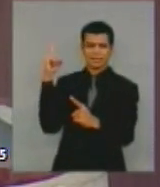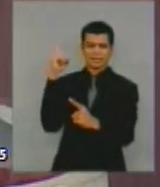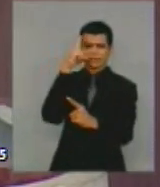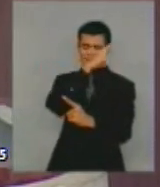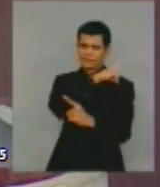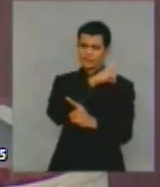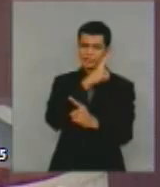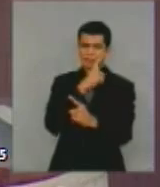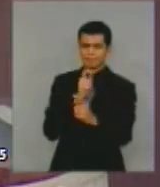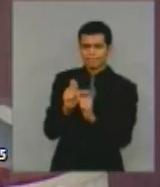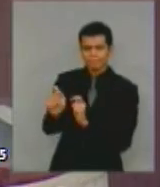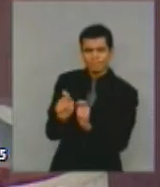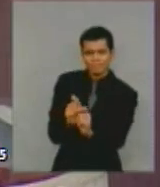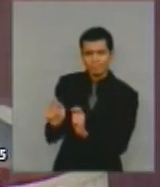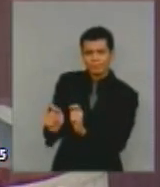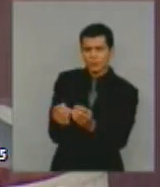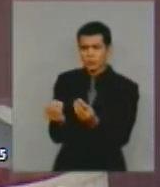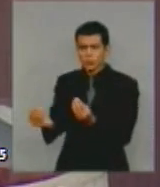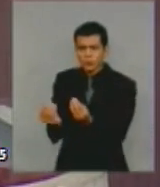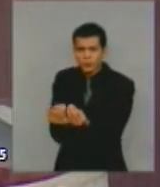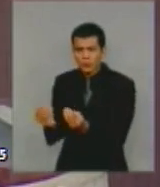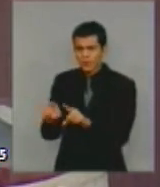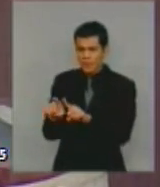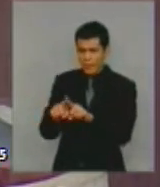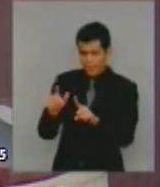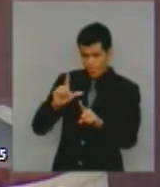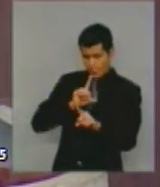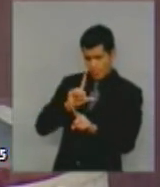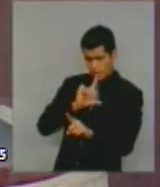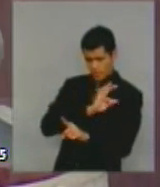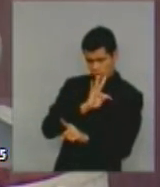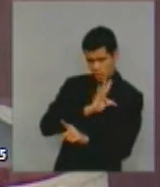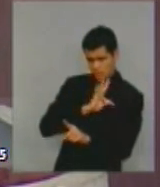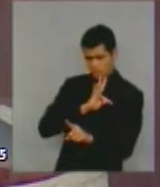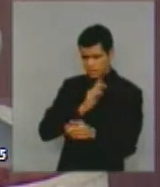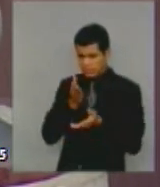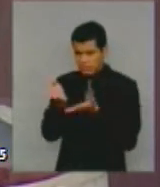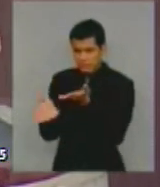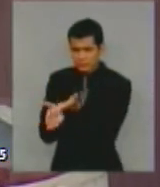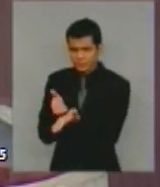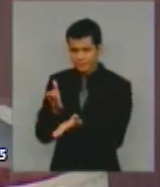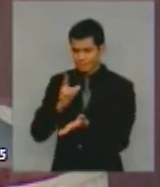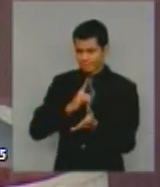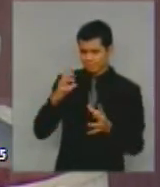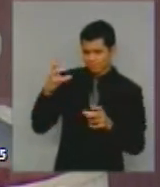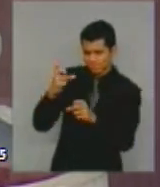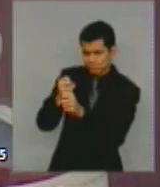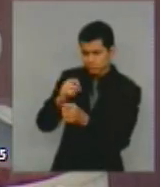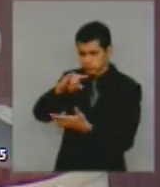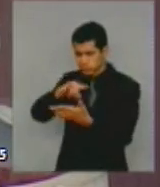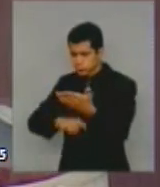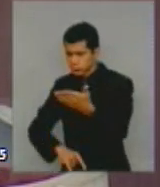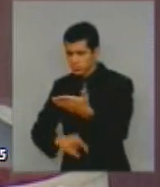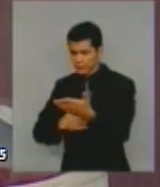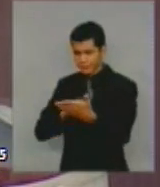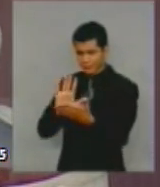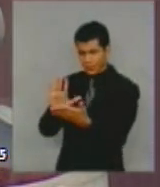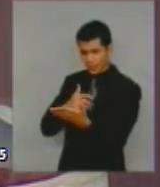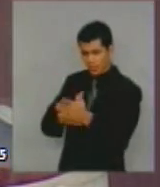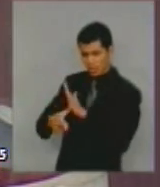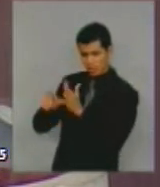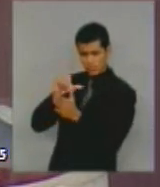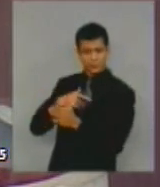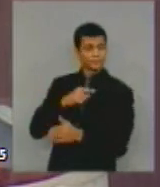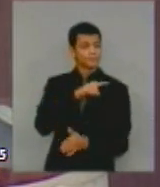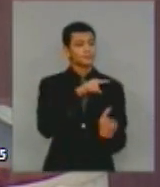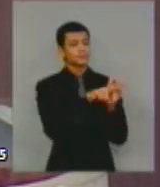legitimidade, financiamento, capacidade técnica de execução. Legitimidade é o seguinte: nós temos que decidir a política com o povo, com a sociedade em